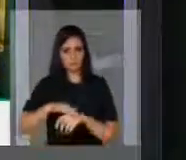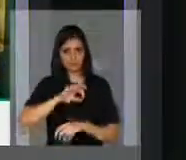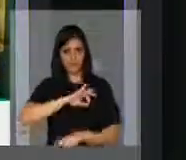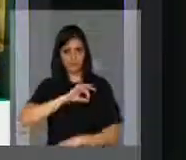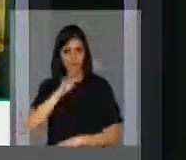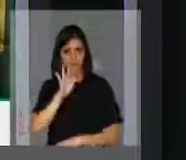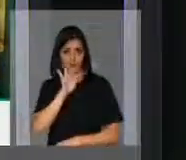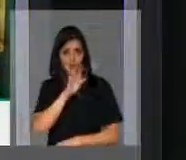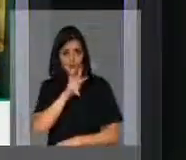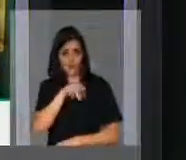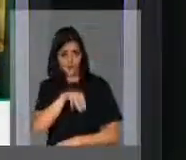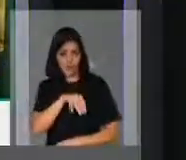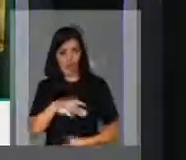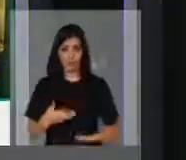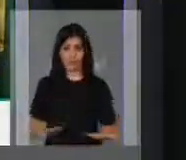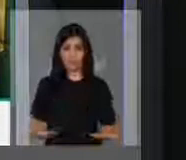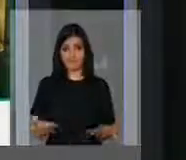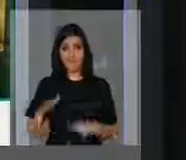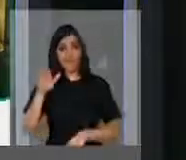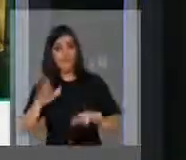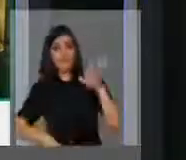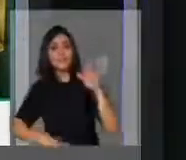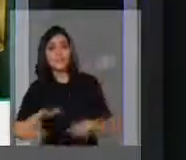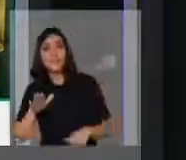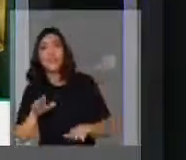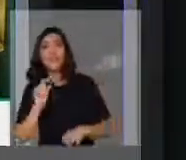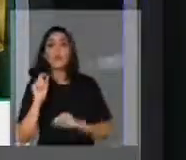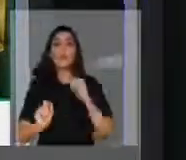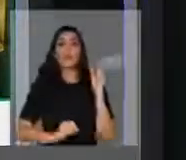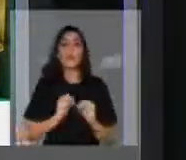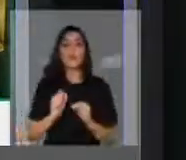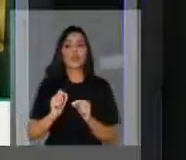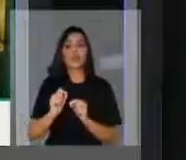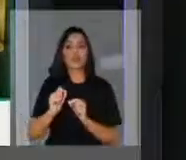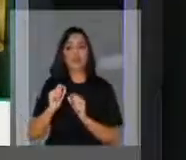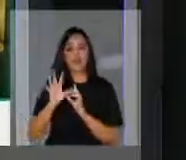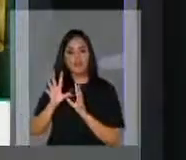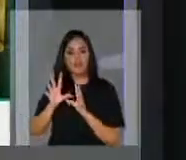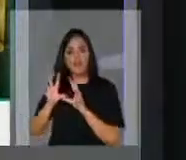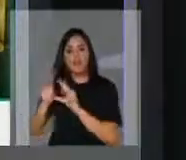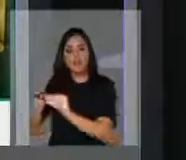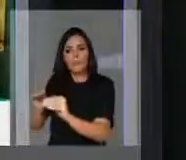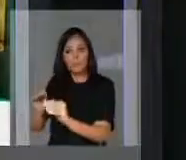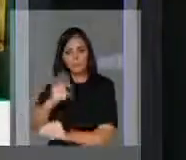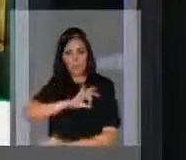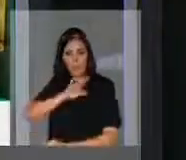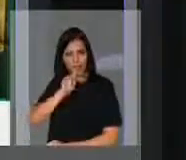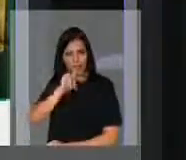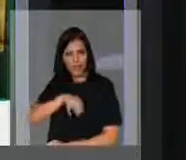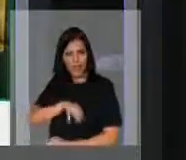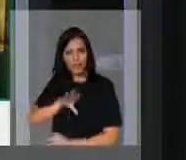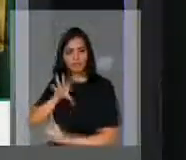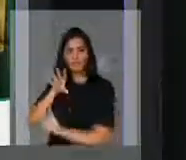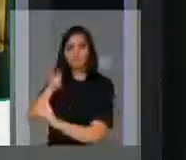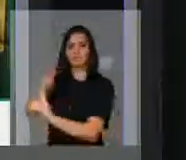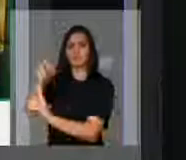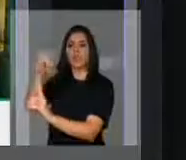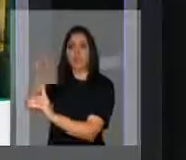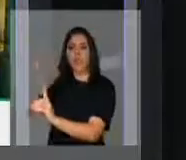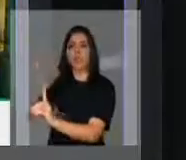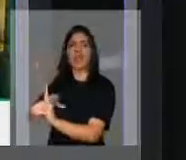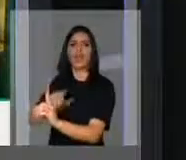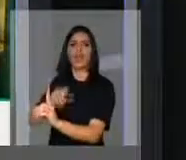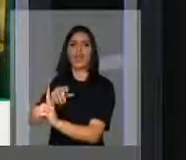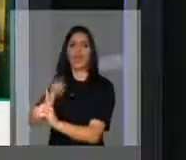Polícia Militar. Muitas das vezes aborda um preso perigoso procurado pela justiça e